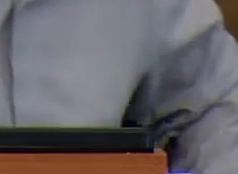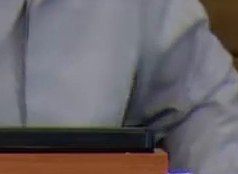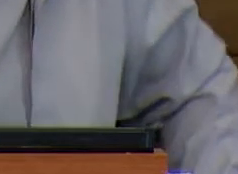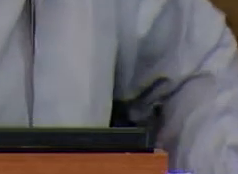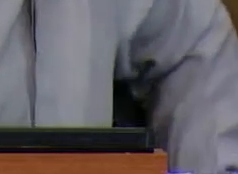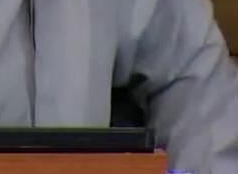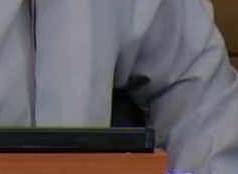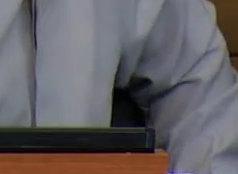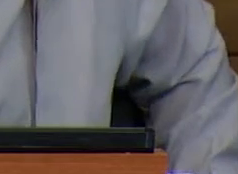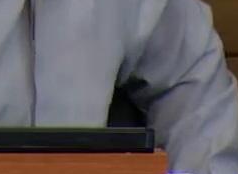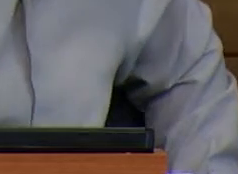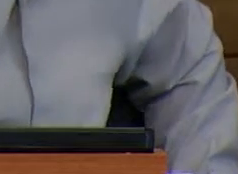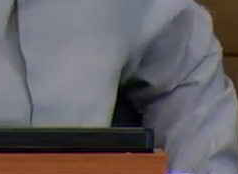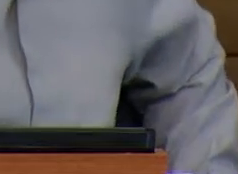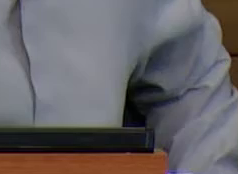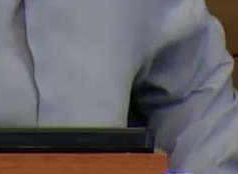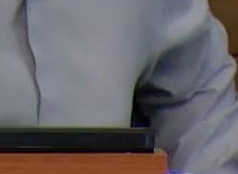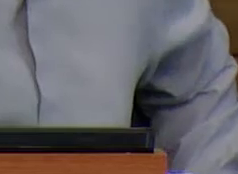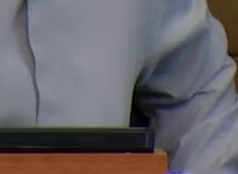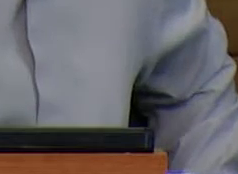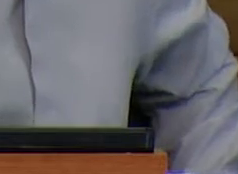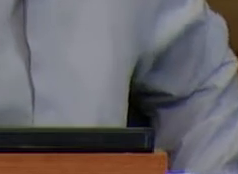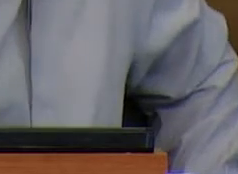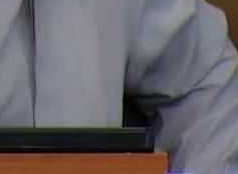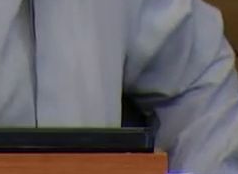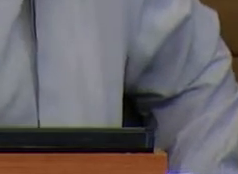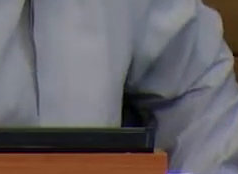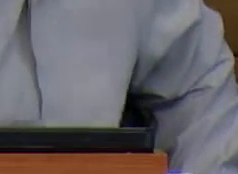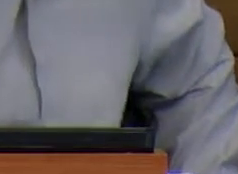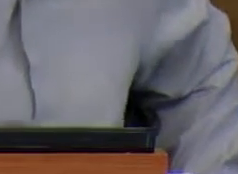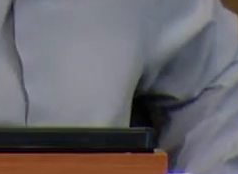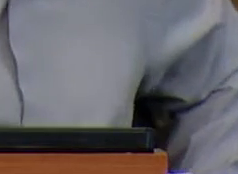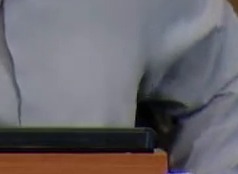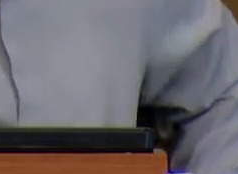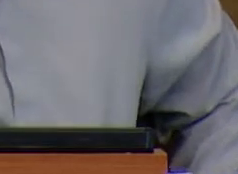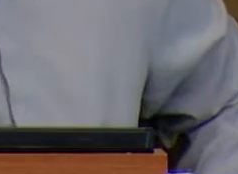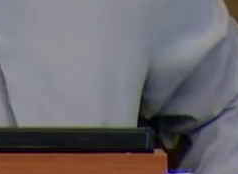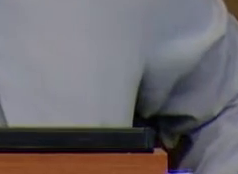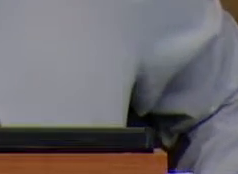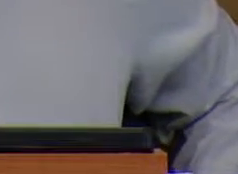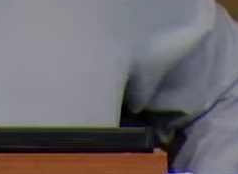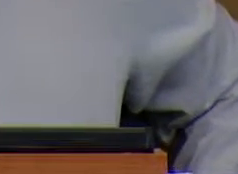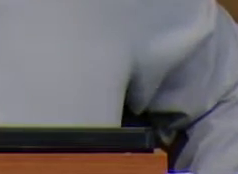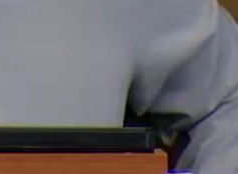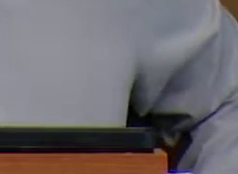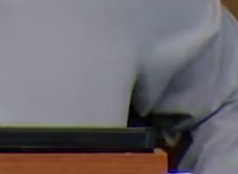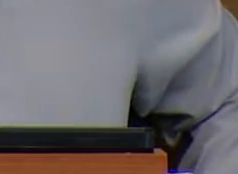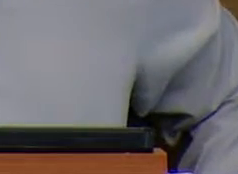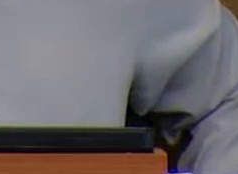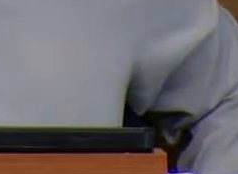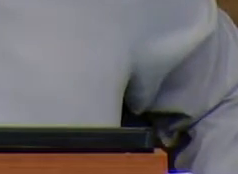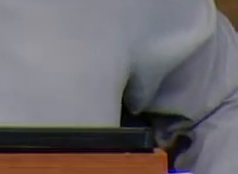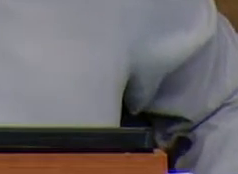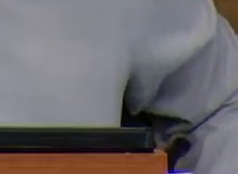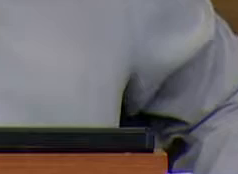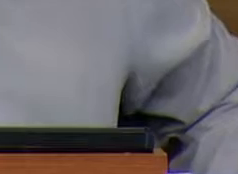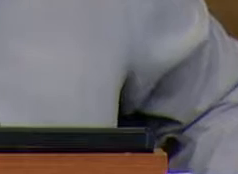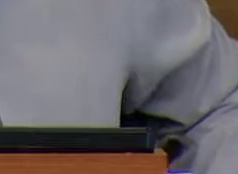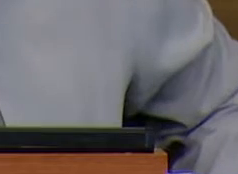Vai falar, vereador Hudson? Ele está antes de você, Pérez. Irineu, vai falar?